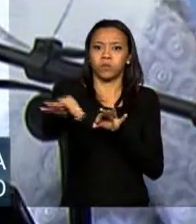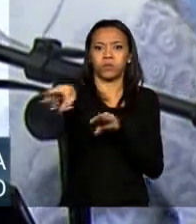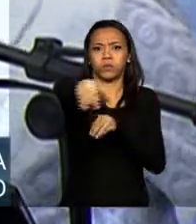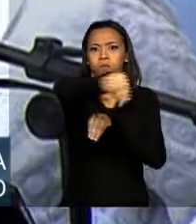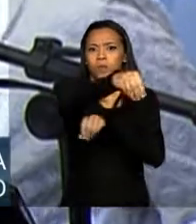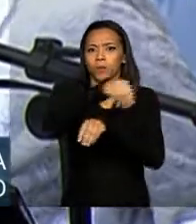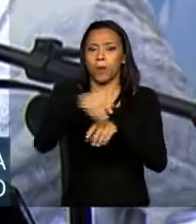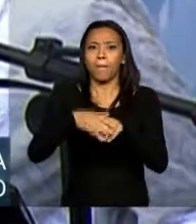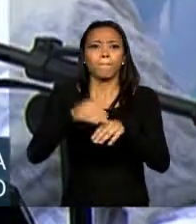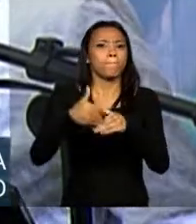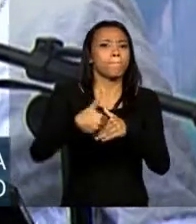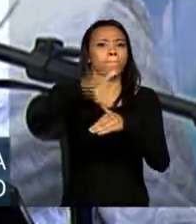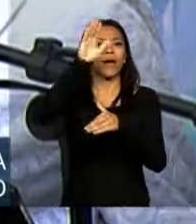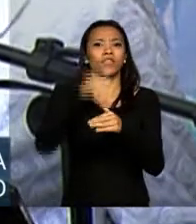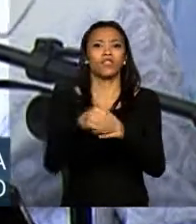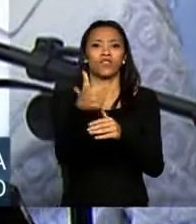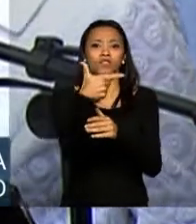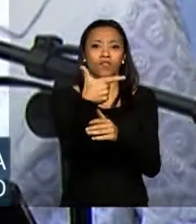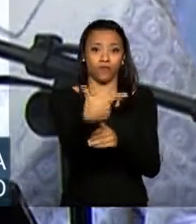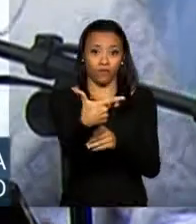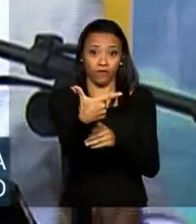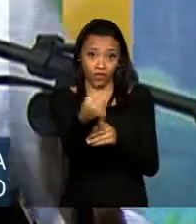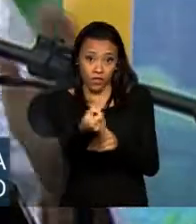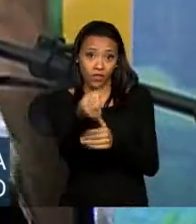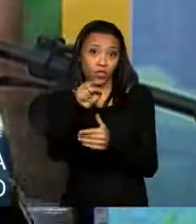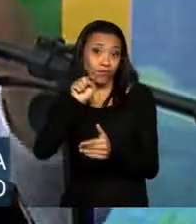de mais de 20 mil toneladas